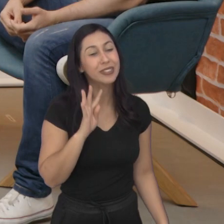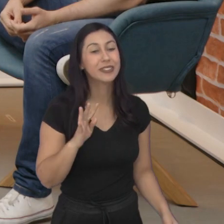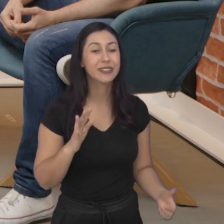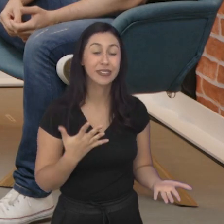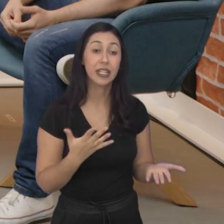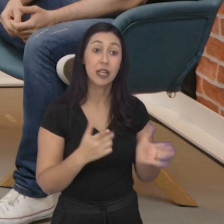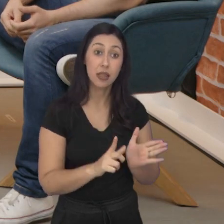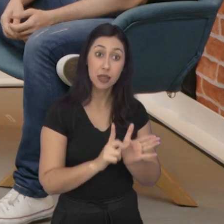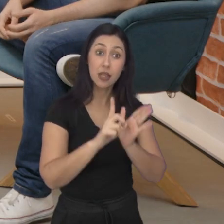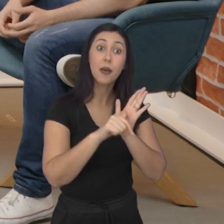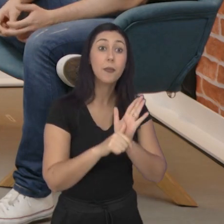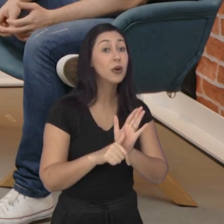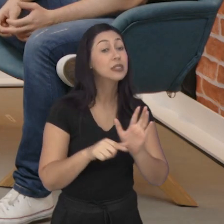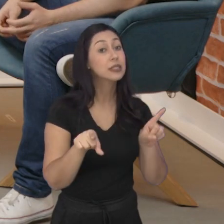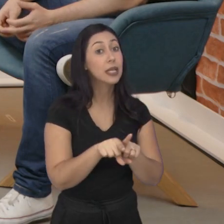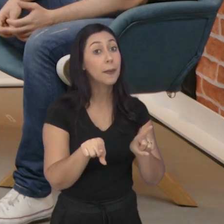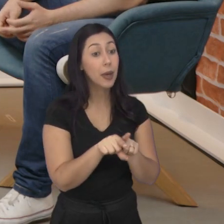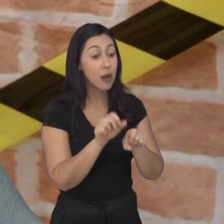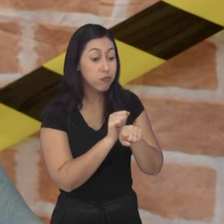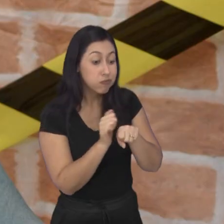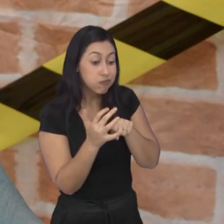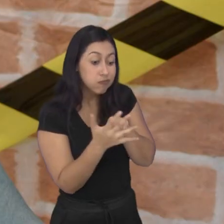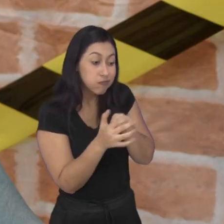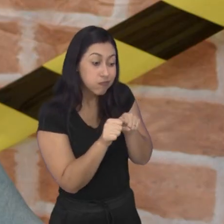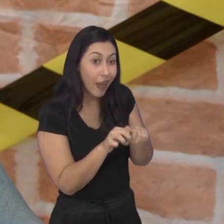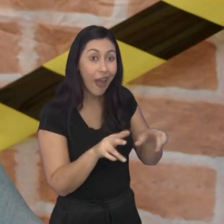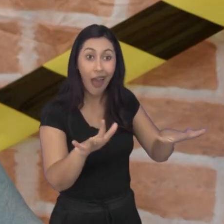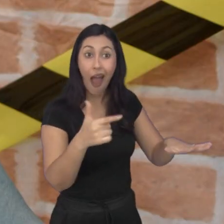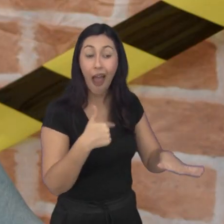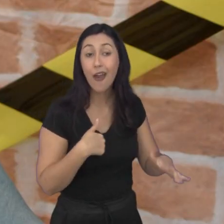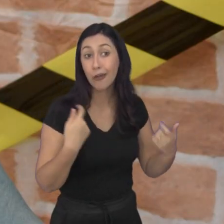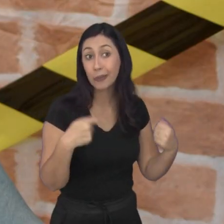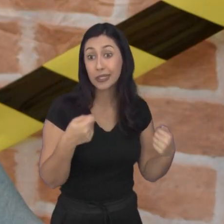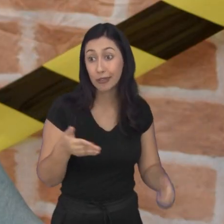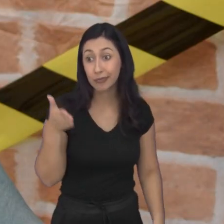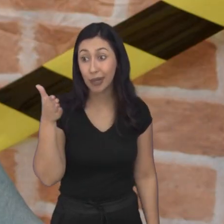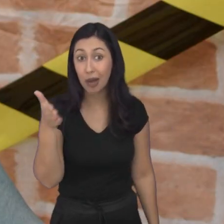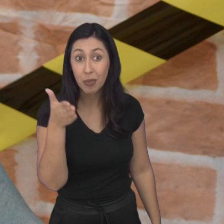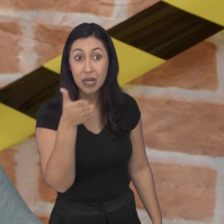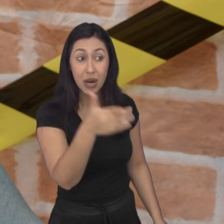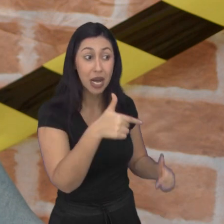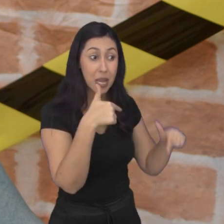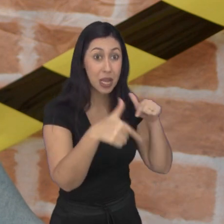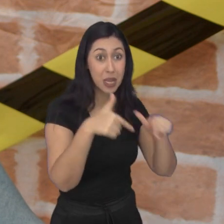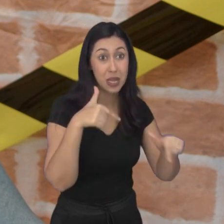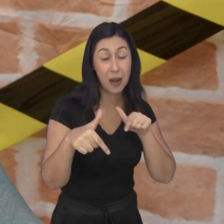nisso. Posteriormente, aconteceu isso na pandemia. Como eu tinha que sair bastante na pandemia para trabalhar,